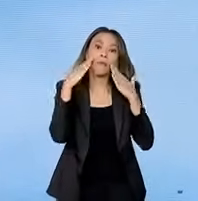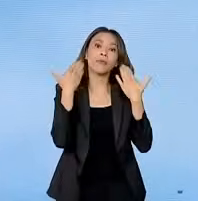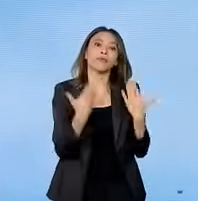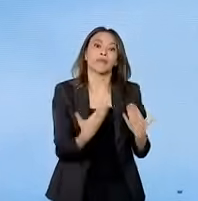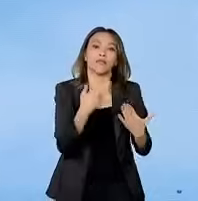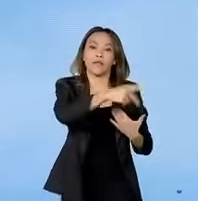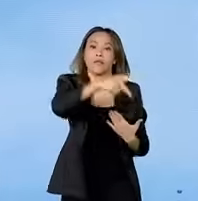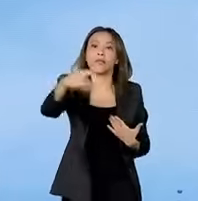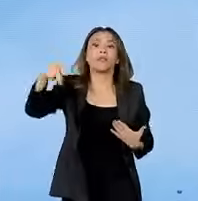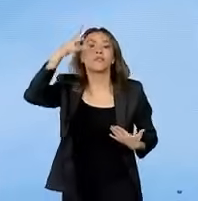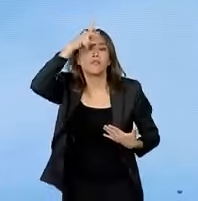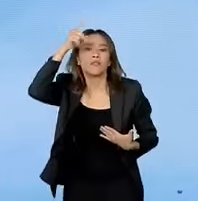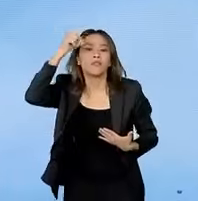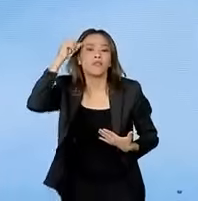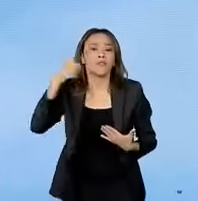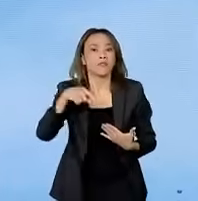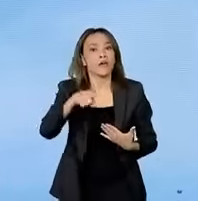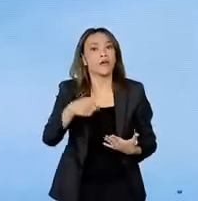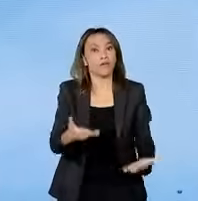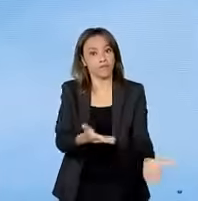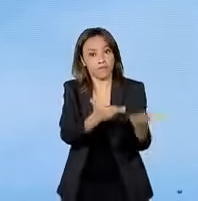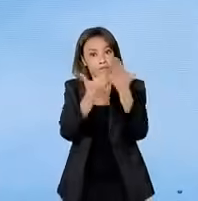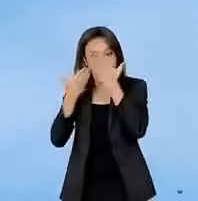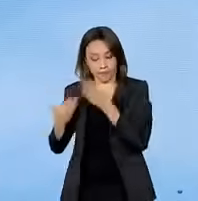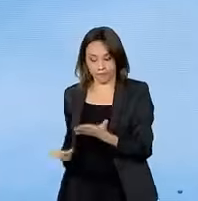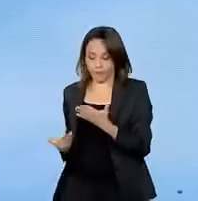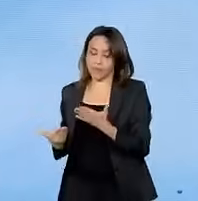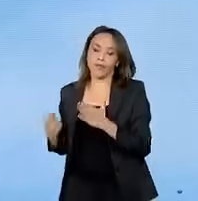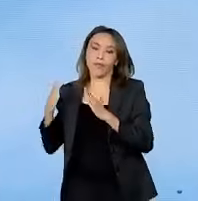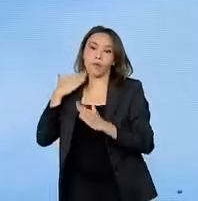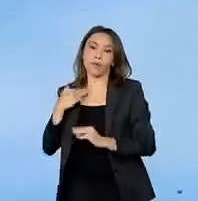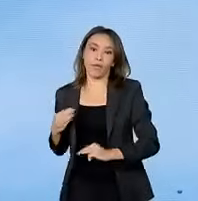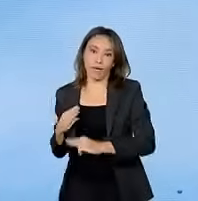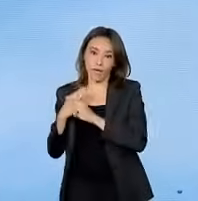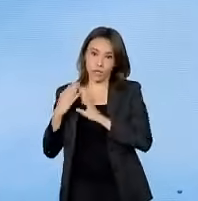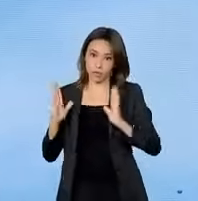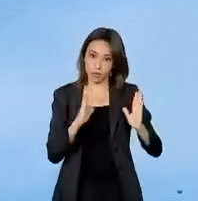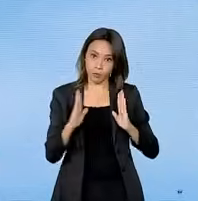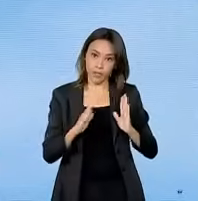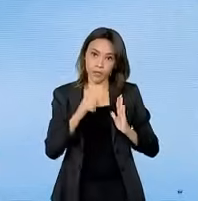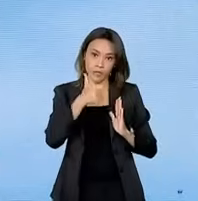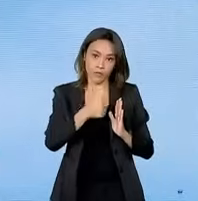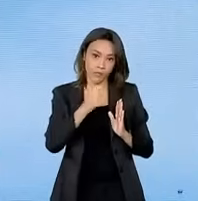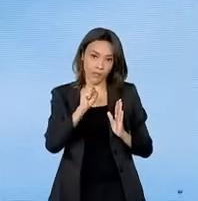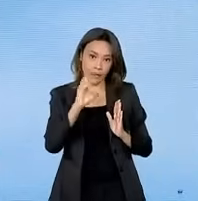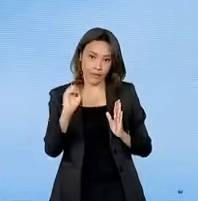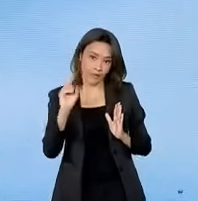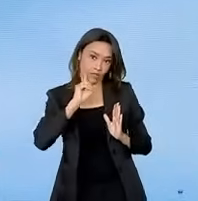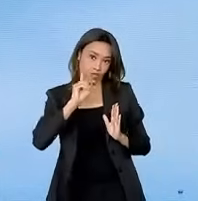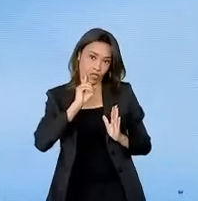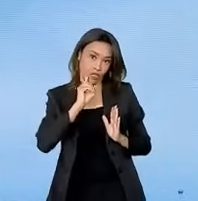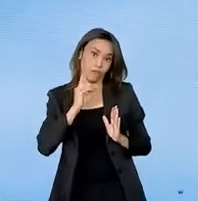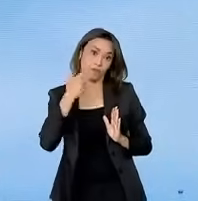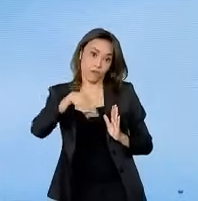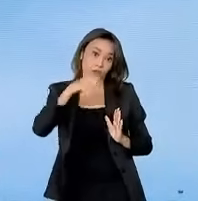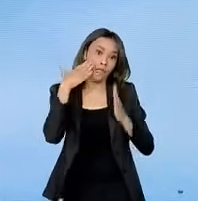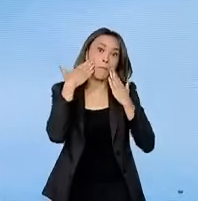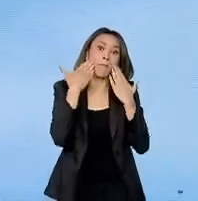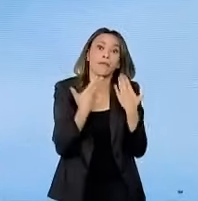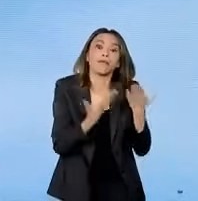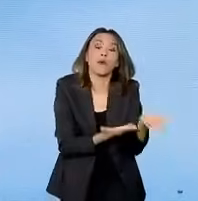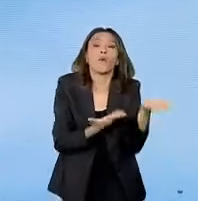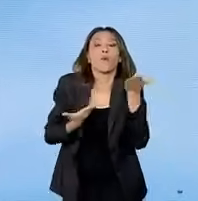documentação necessária na caixa dentro de 180 dias exigidos na portaria de seleção. Nós sabemos,